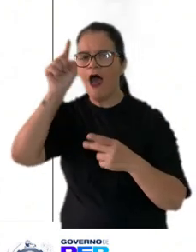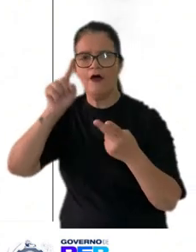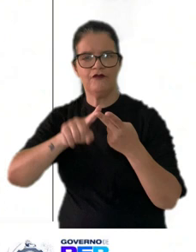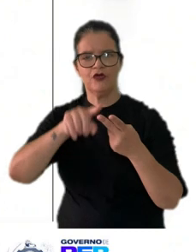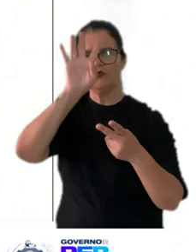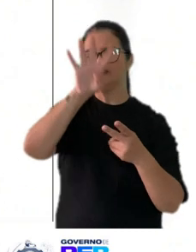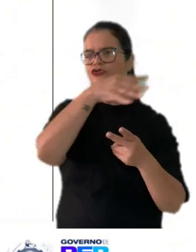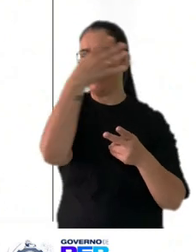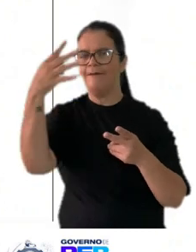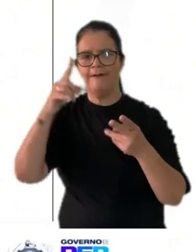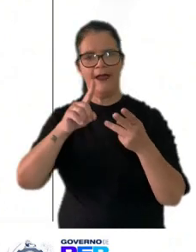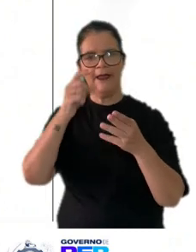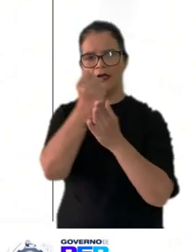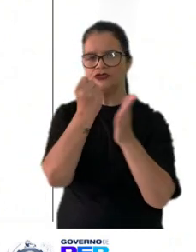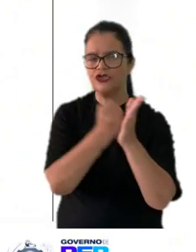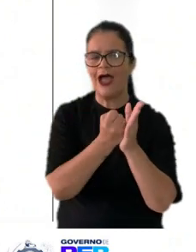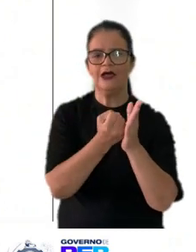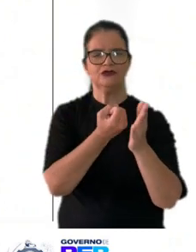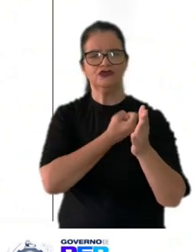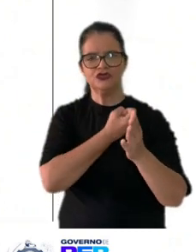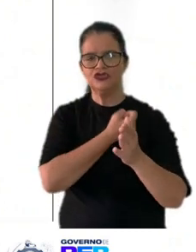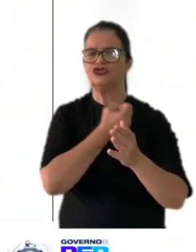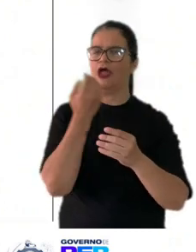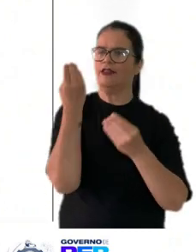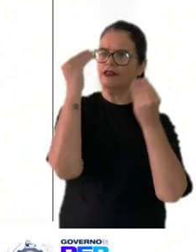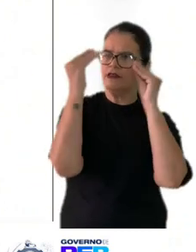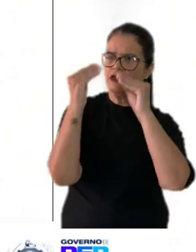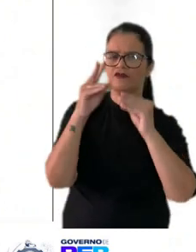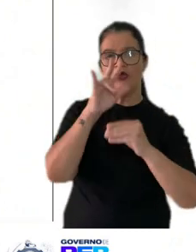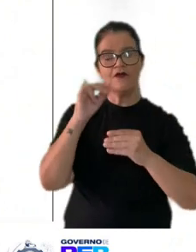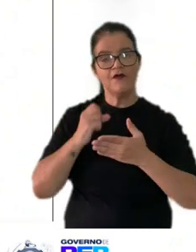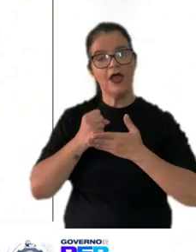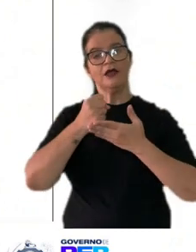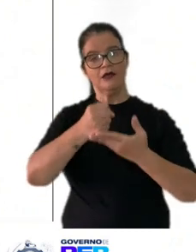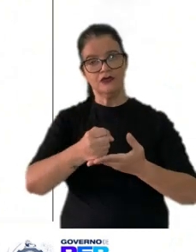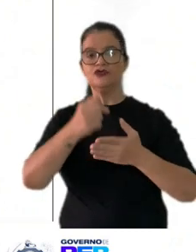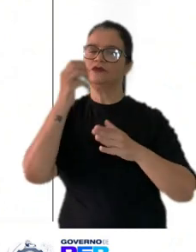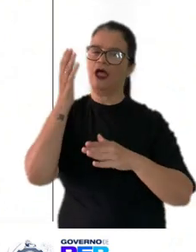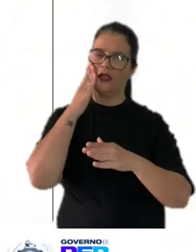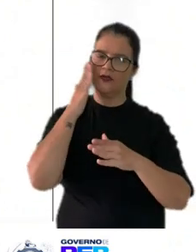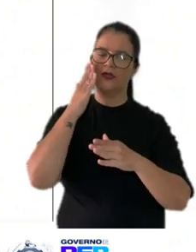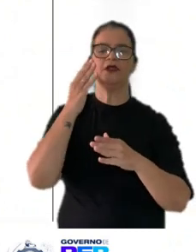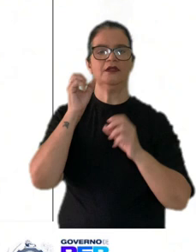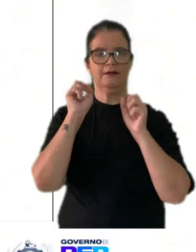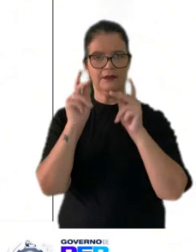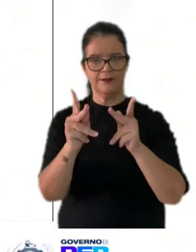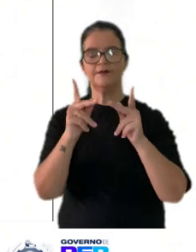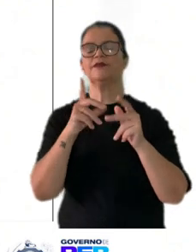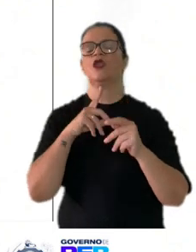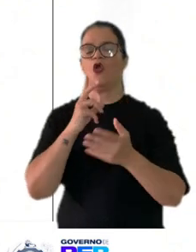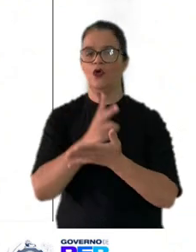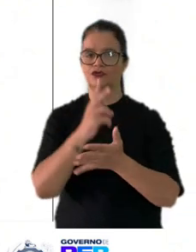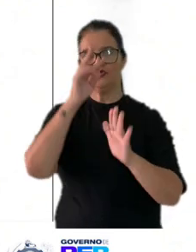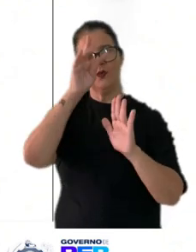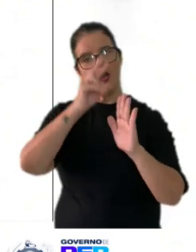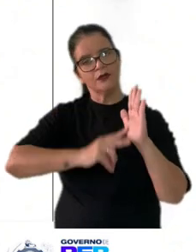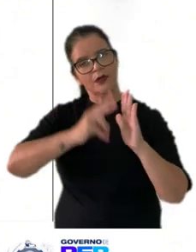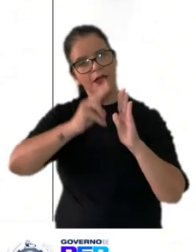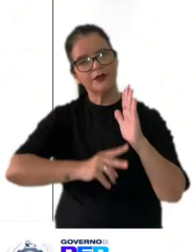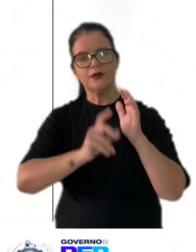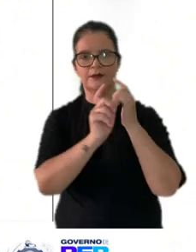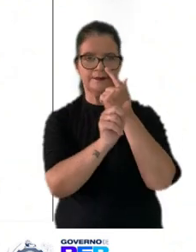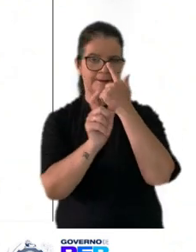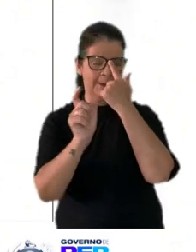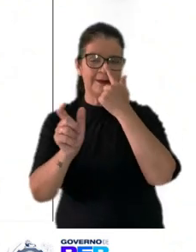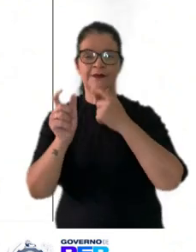dados estatísticos porque tudo isso vai contribuir pra tua interpretação tá bom e aí continuando a leitura after Sandy hurricane